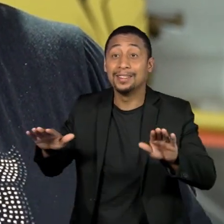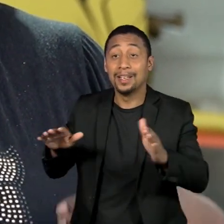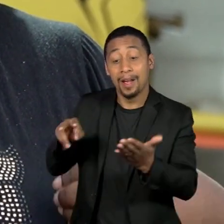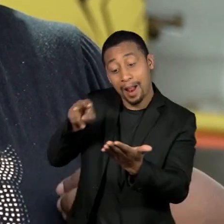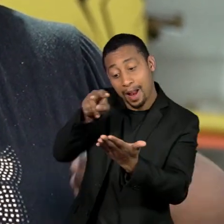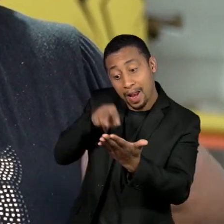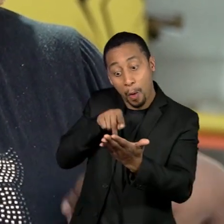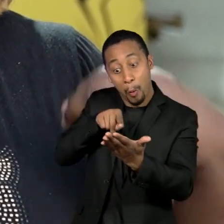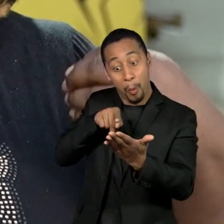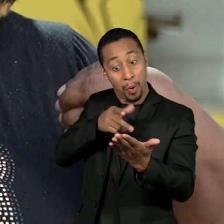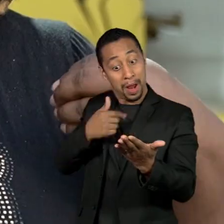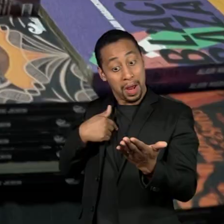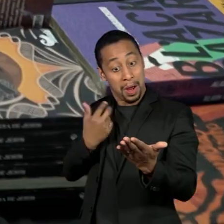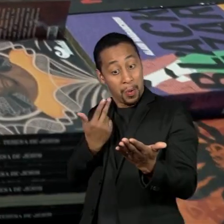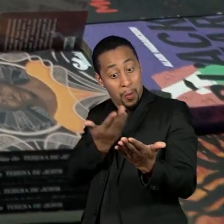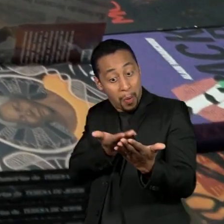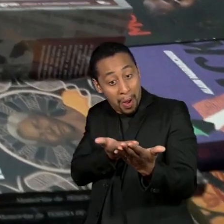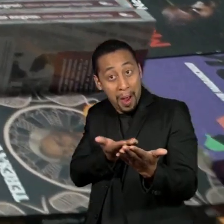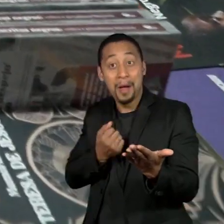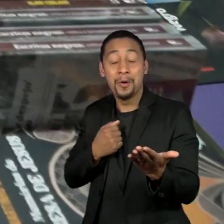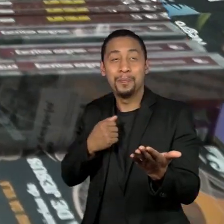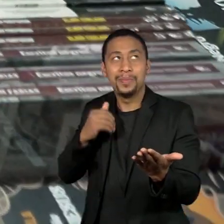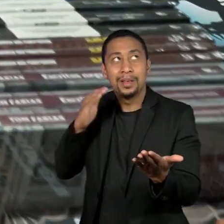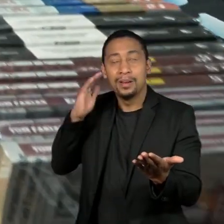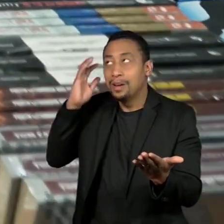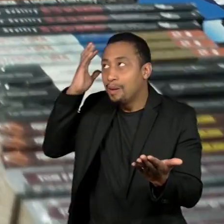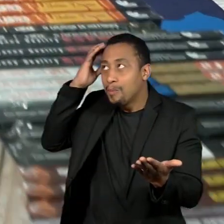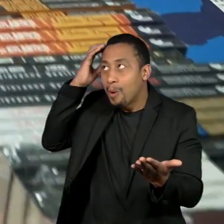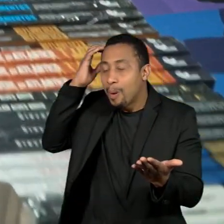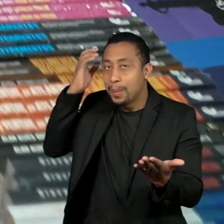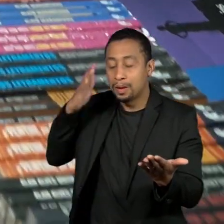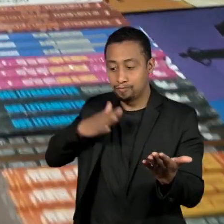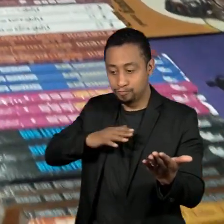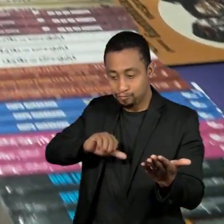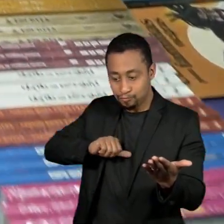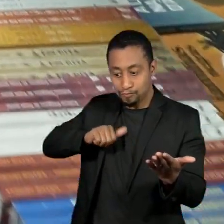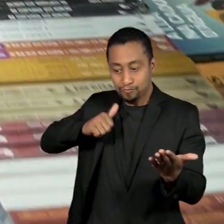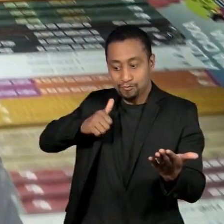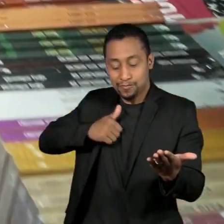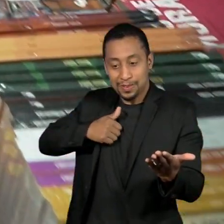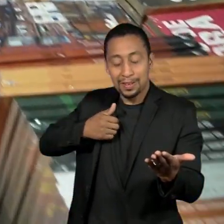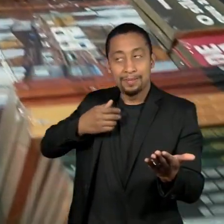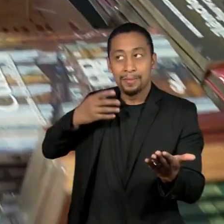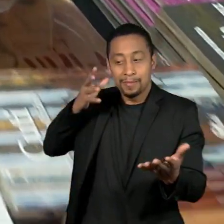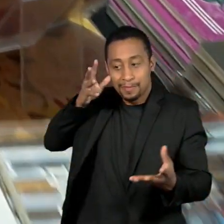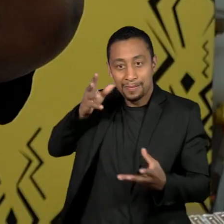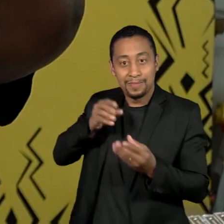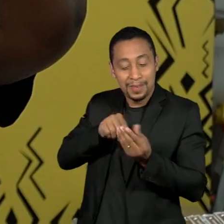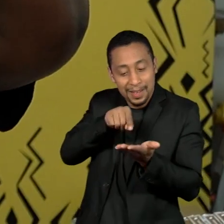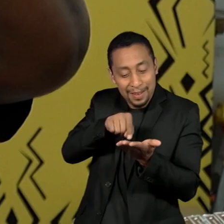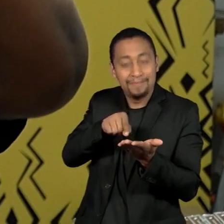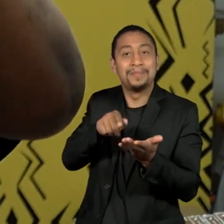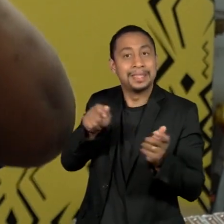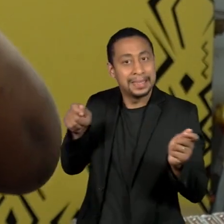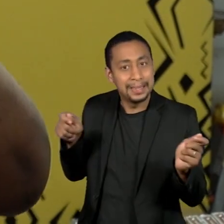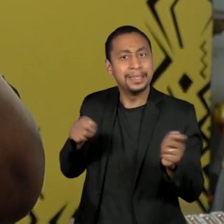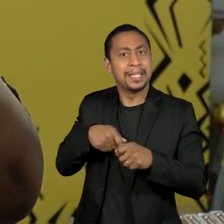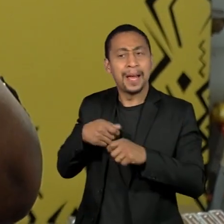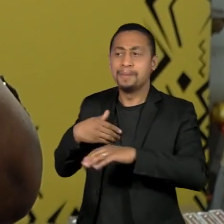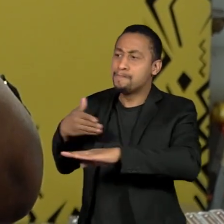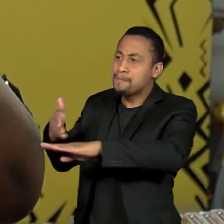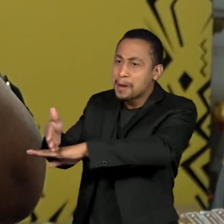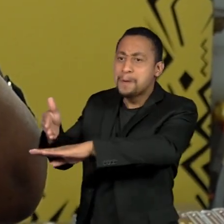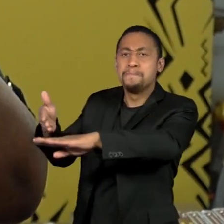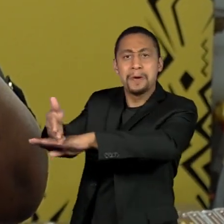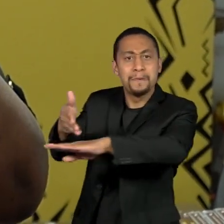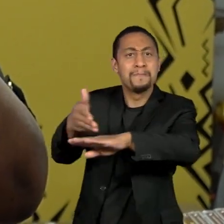reconhecerem, de entenderem que o seu cabelo, a sua autoestima, que nós, negros e negras, temos podemos estar em qualquer